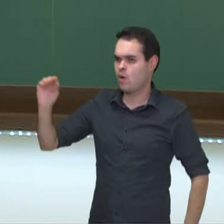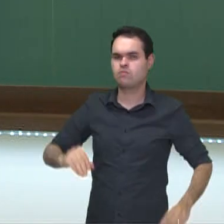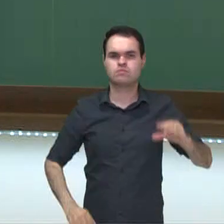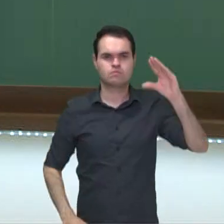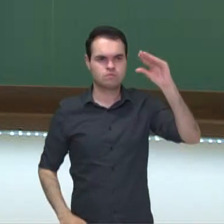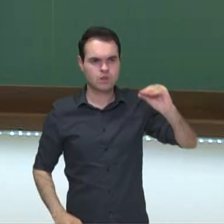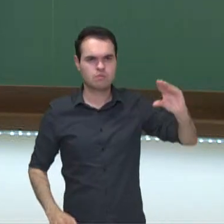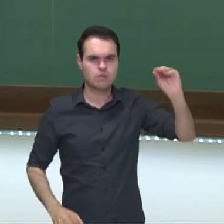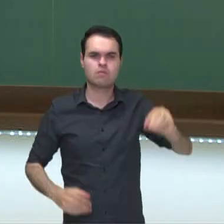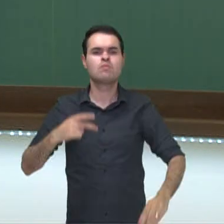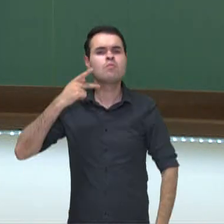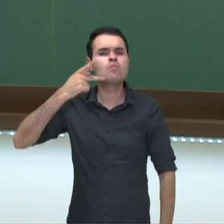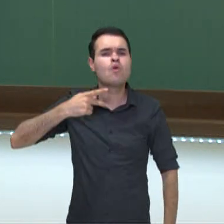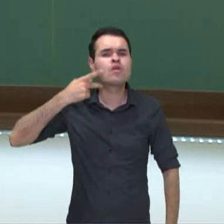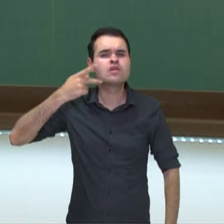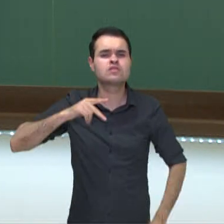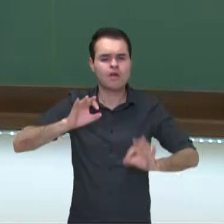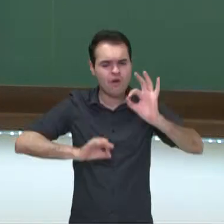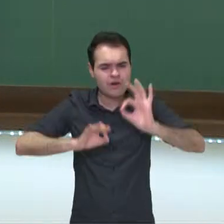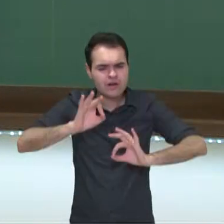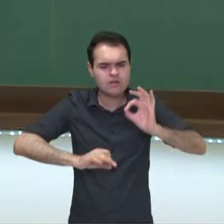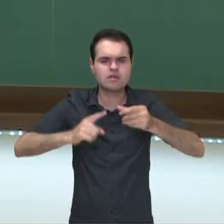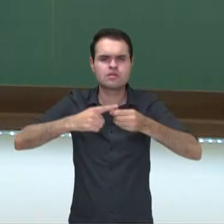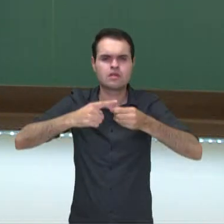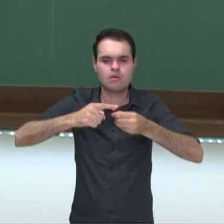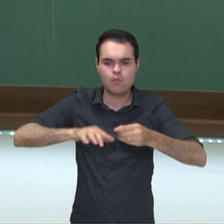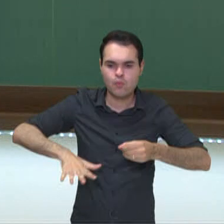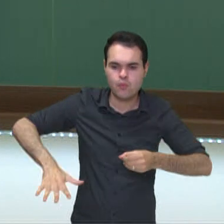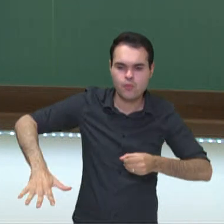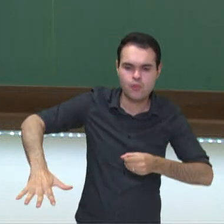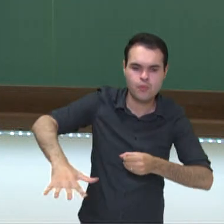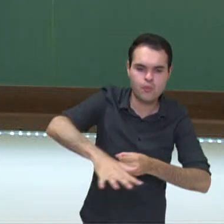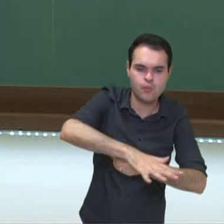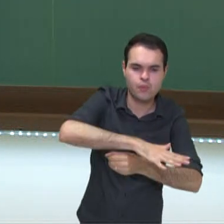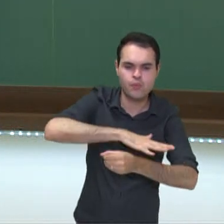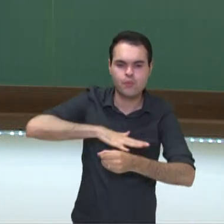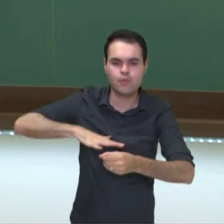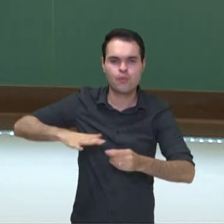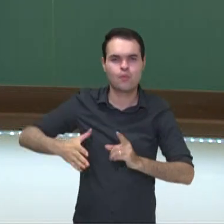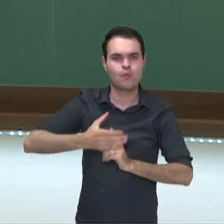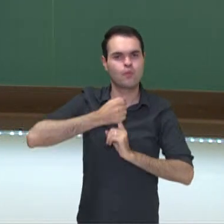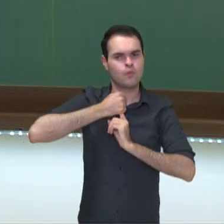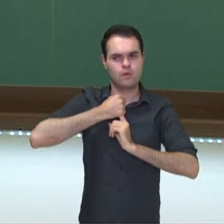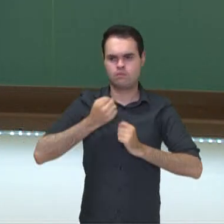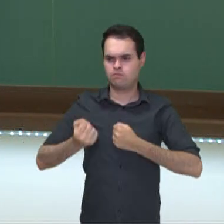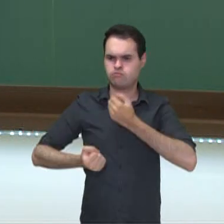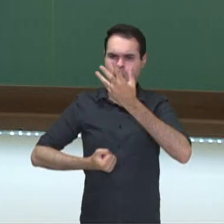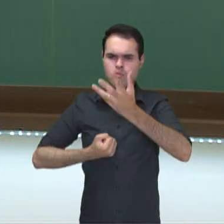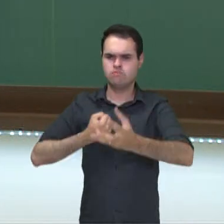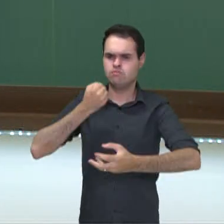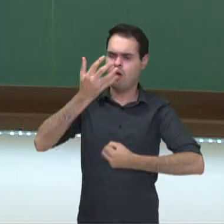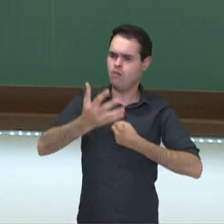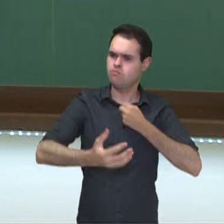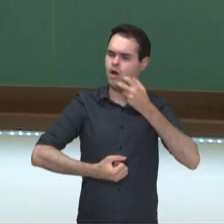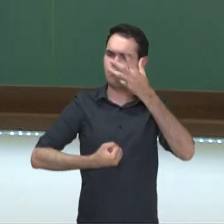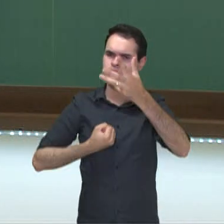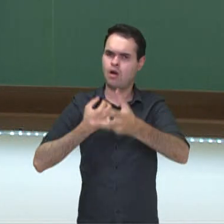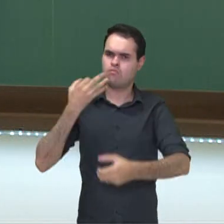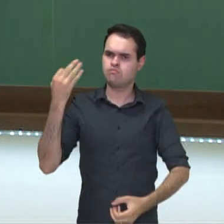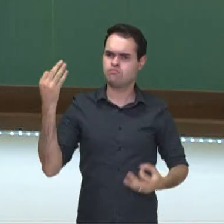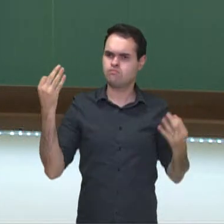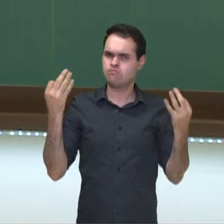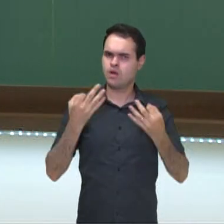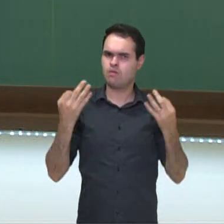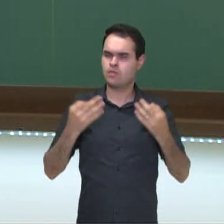boa organização da cidade. Logo, aquele que tivesse a capacidade de se expressar melhor era